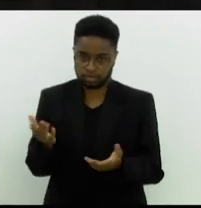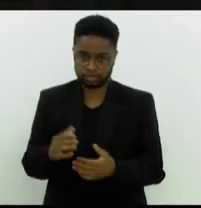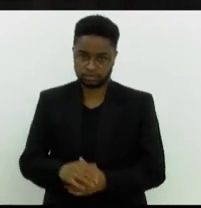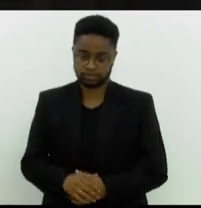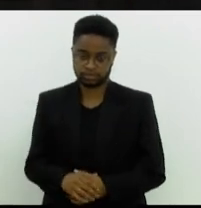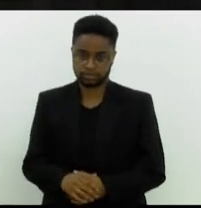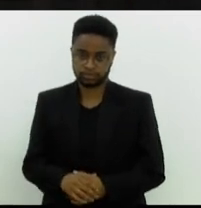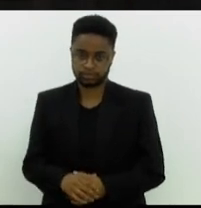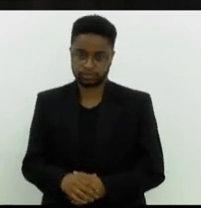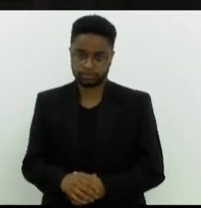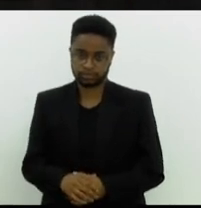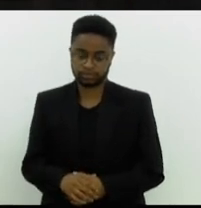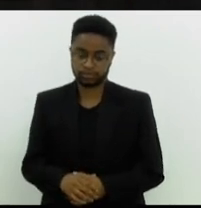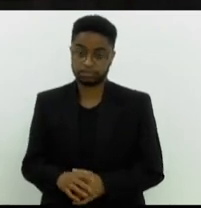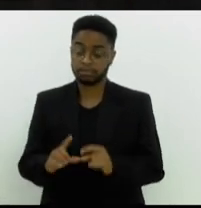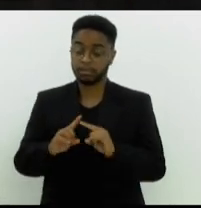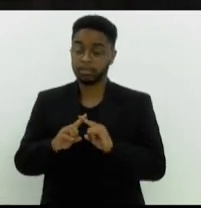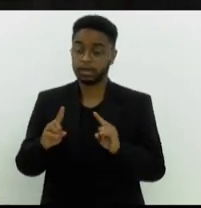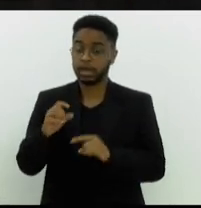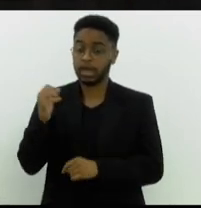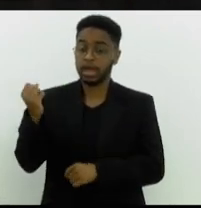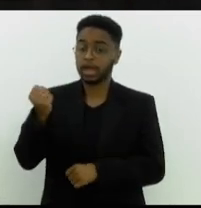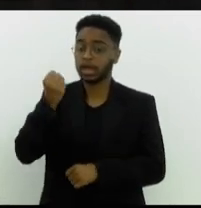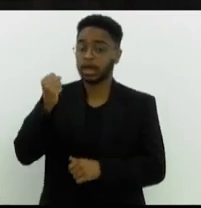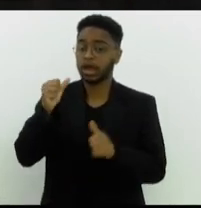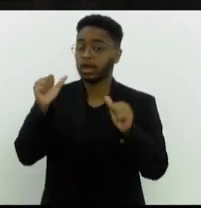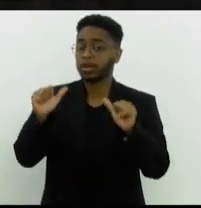Bom, mas mais grave ainda.